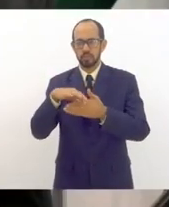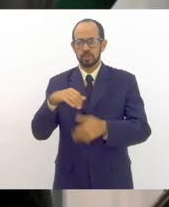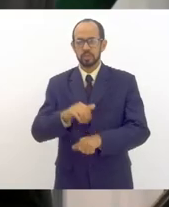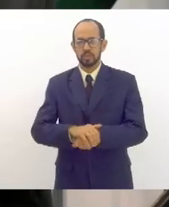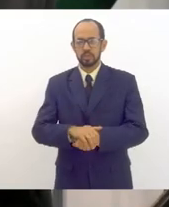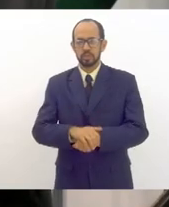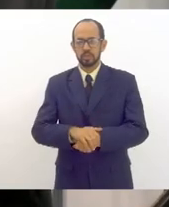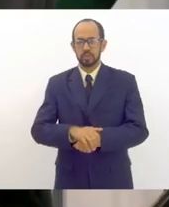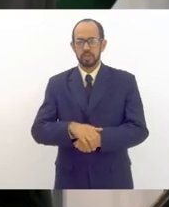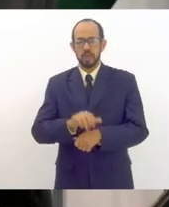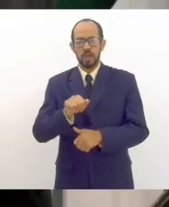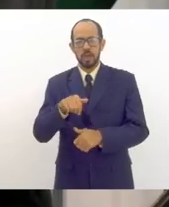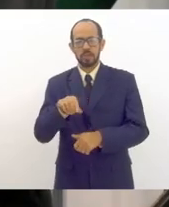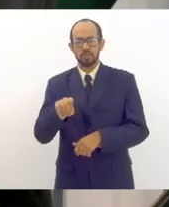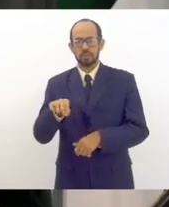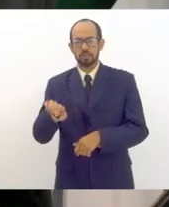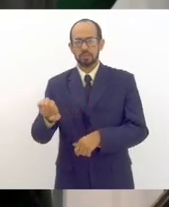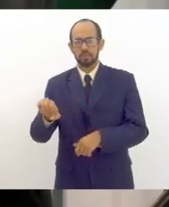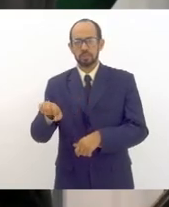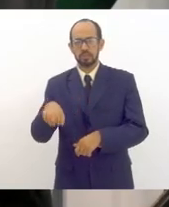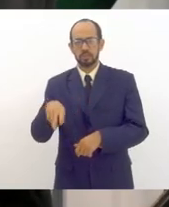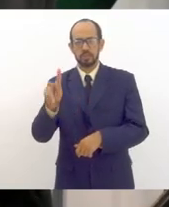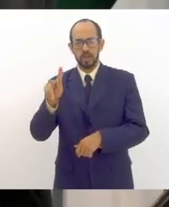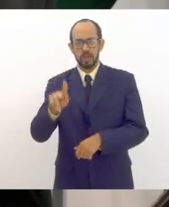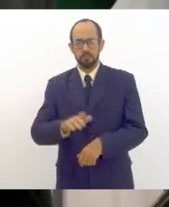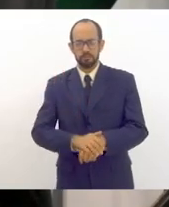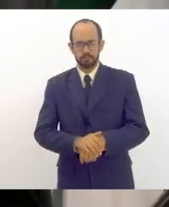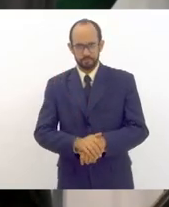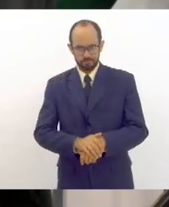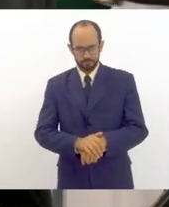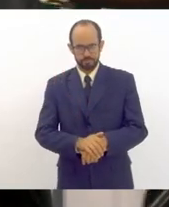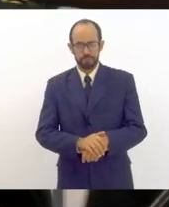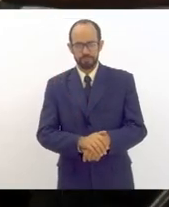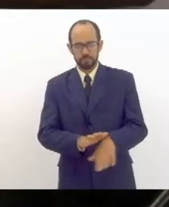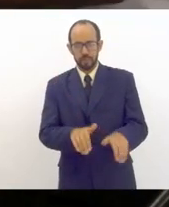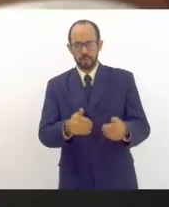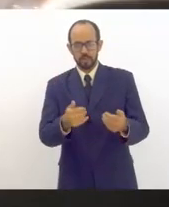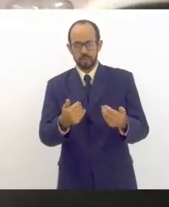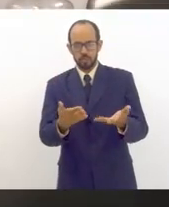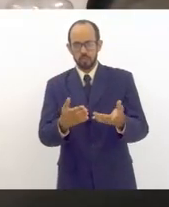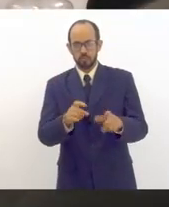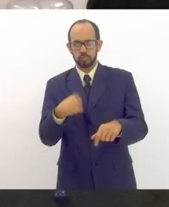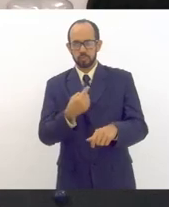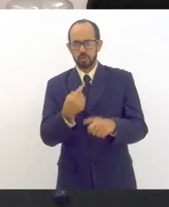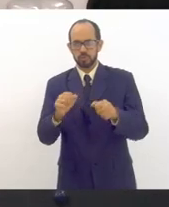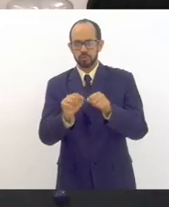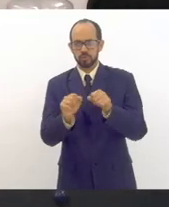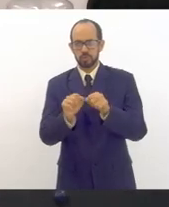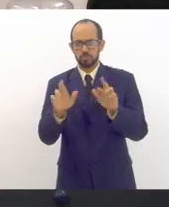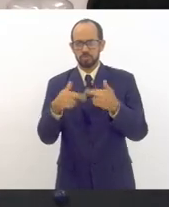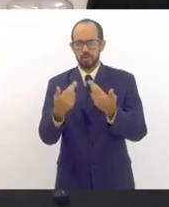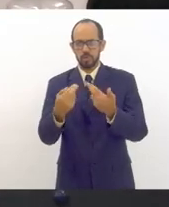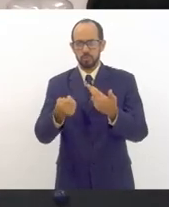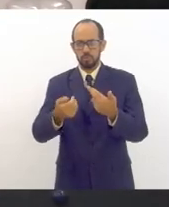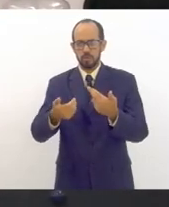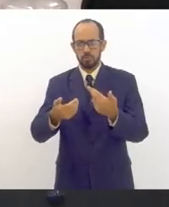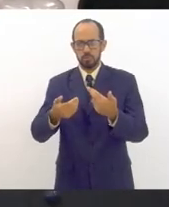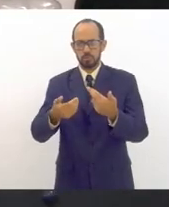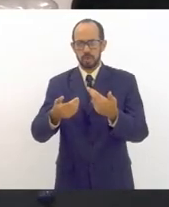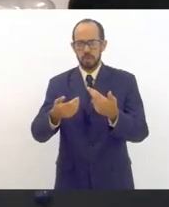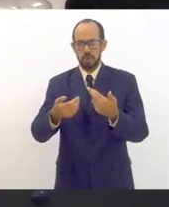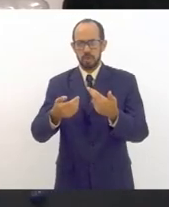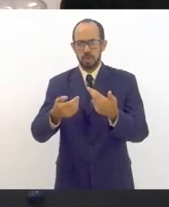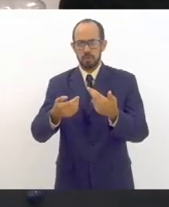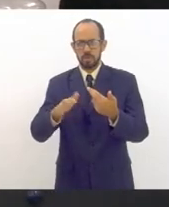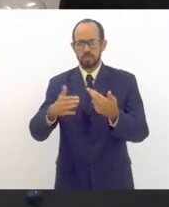deputado Alexandre Knoploch. Bem, nós fizemos uma reunião há pouco, por